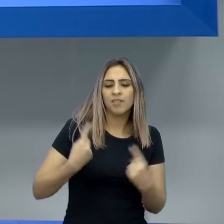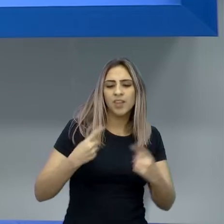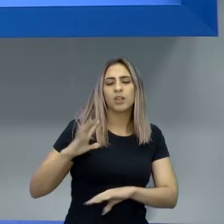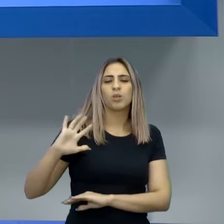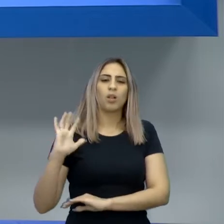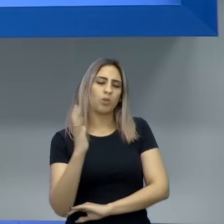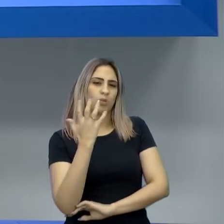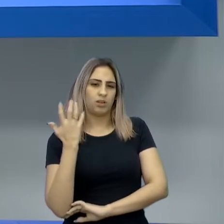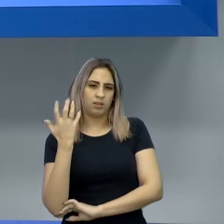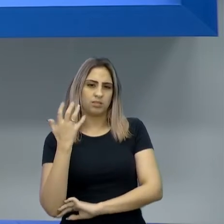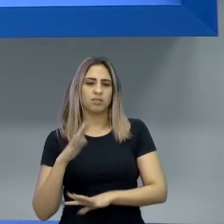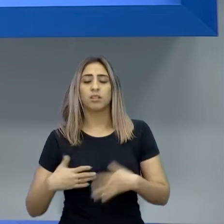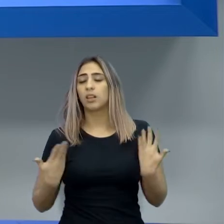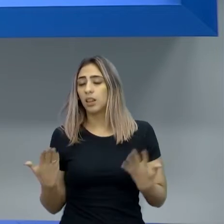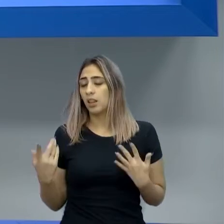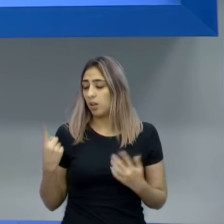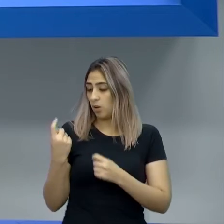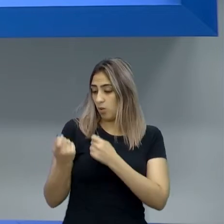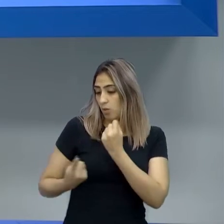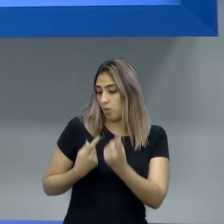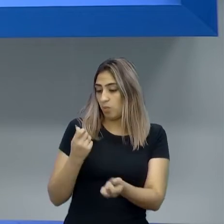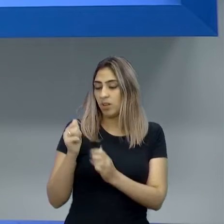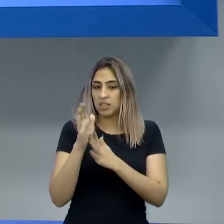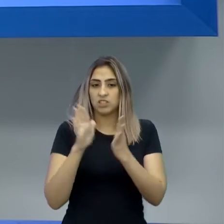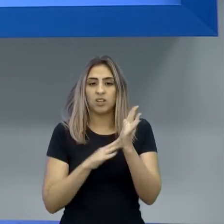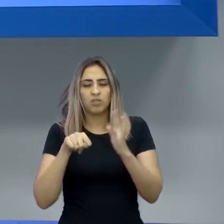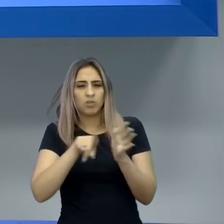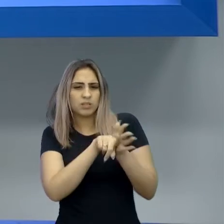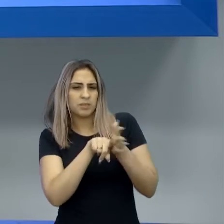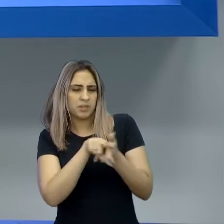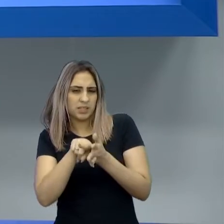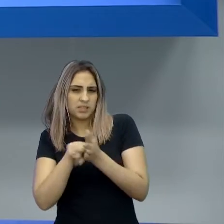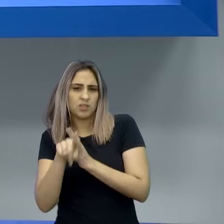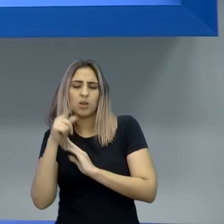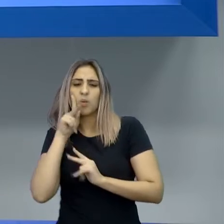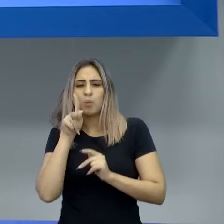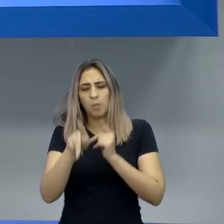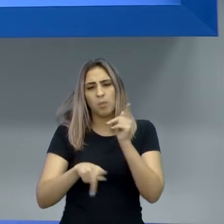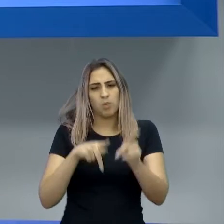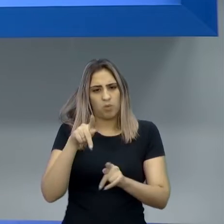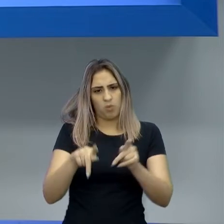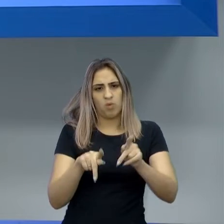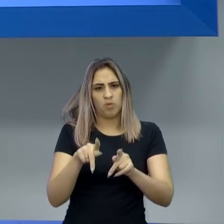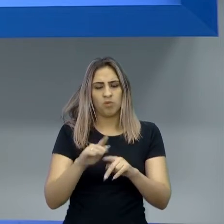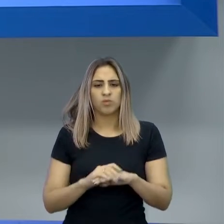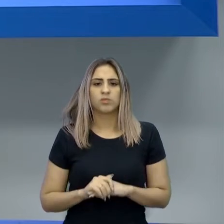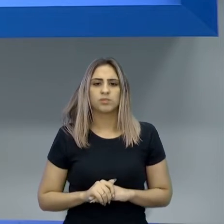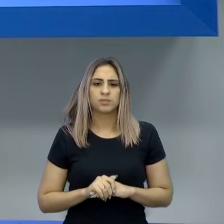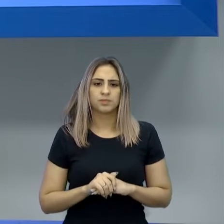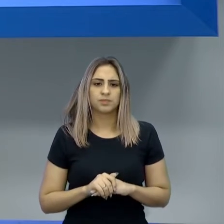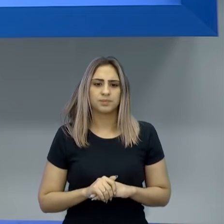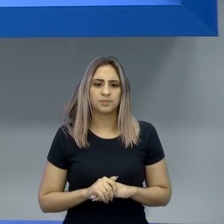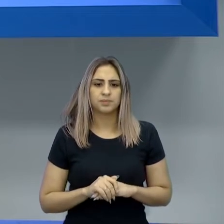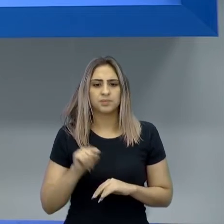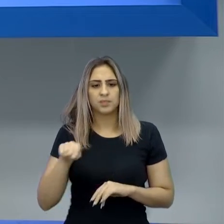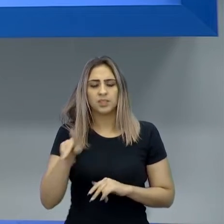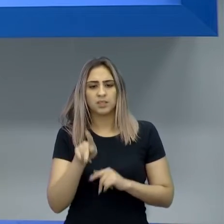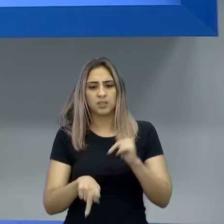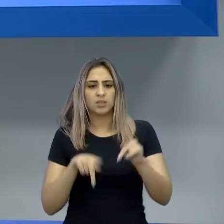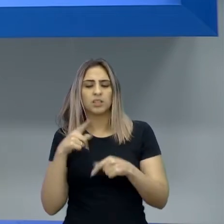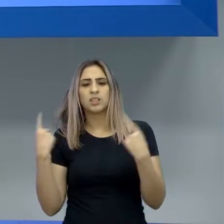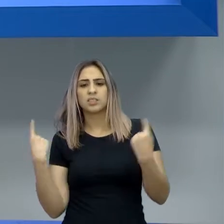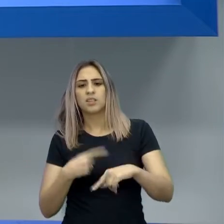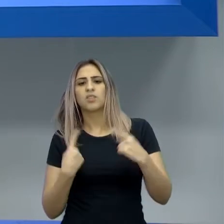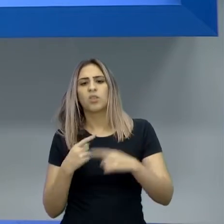natureza. Então, uma das atividades era você pesquisar um povo em que esse povo